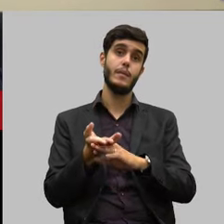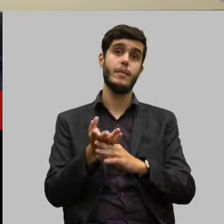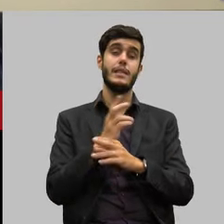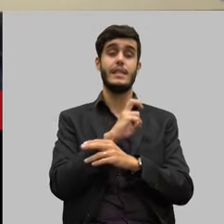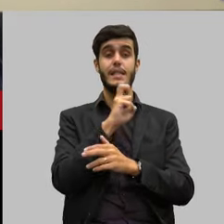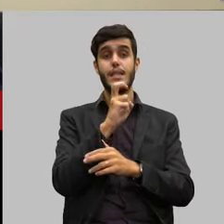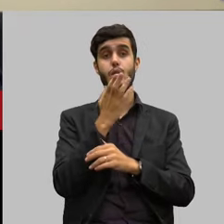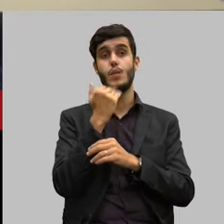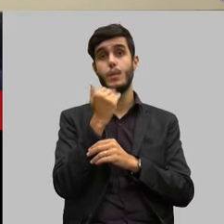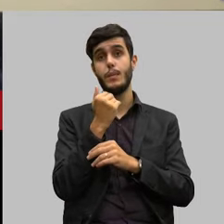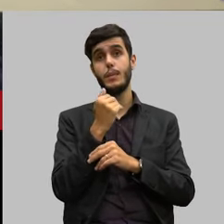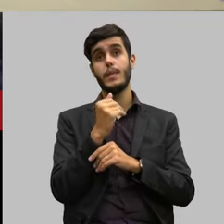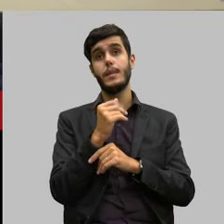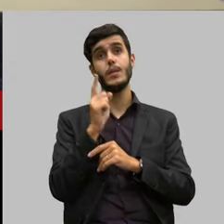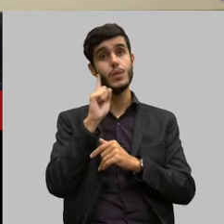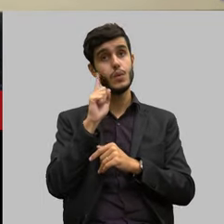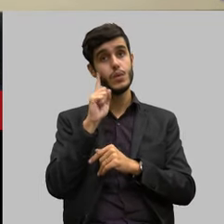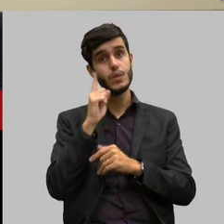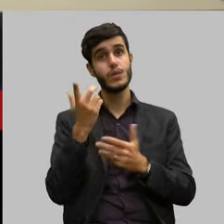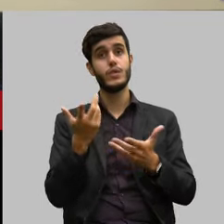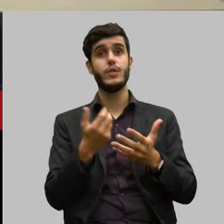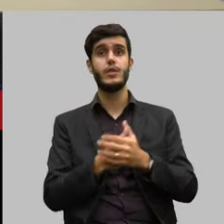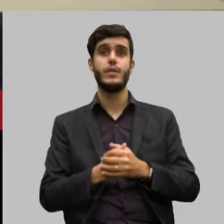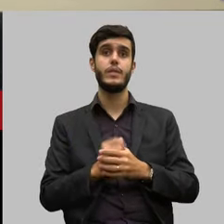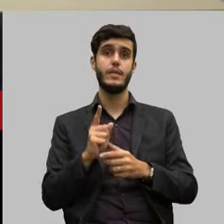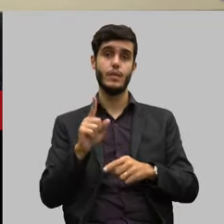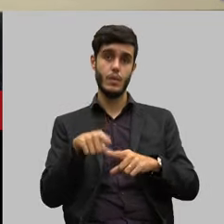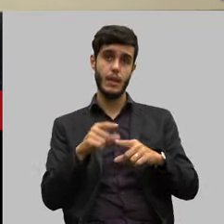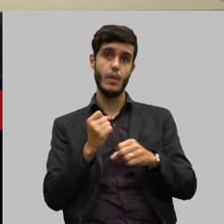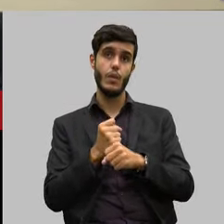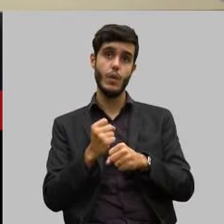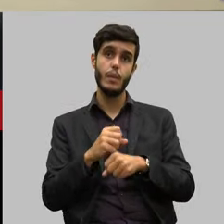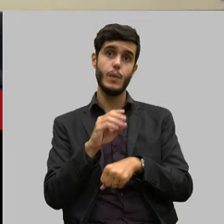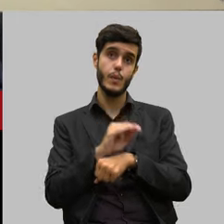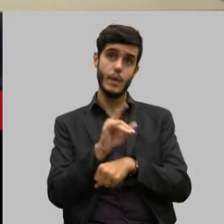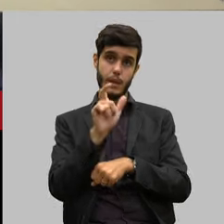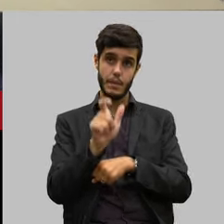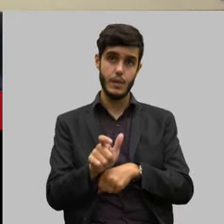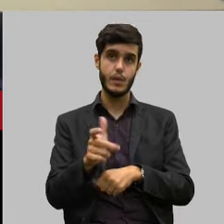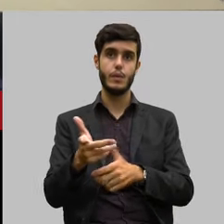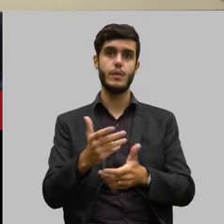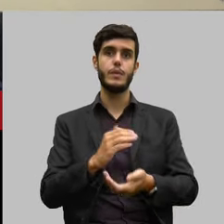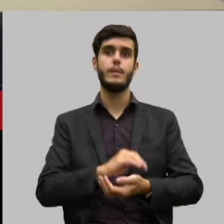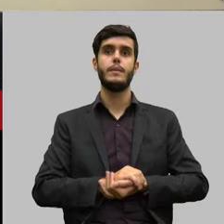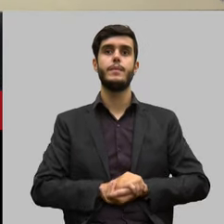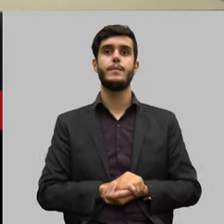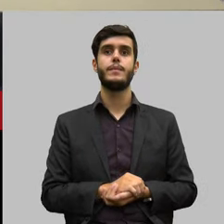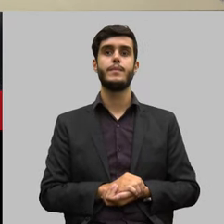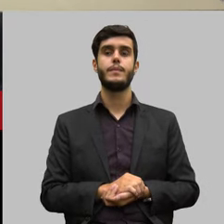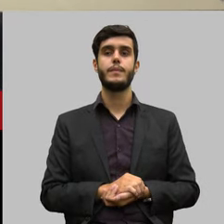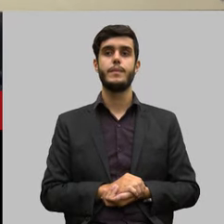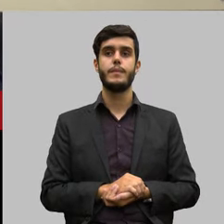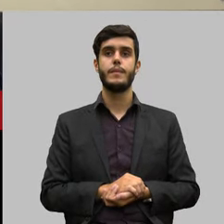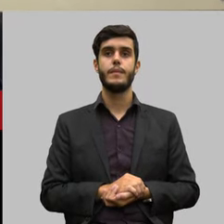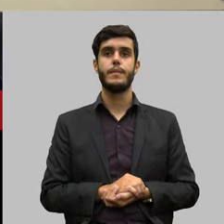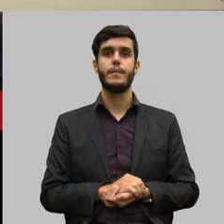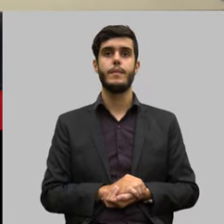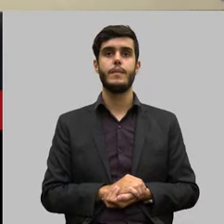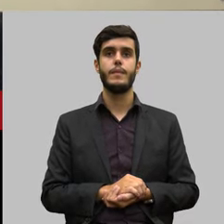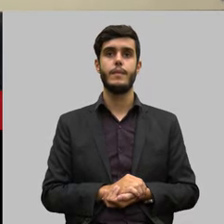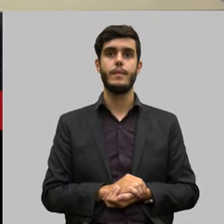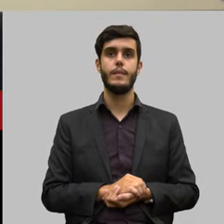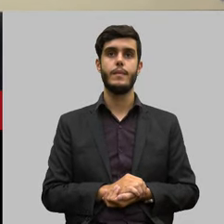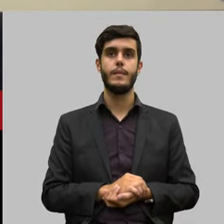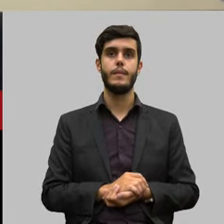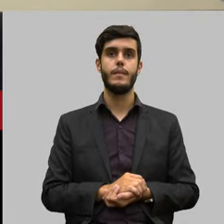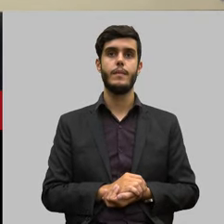diárias isso para mim também é obra cuidado de pessoas é cuidado de gente né o os mãos dadas